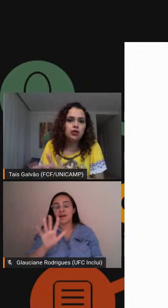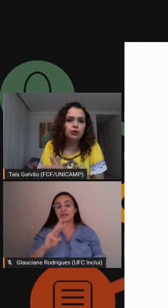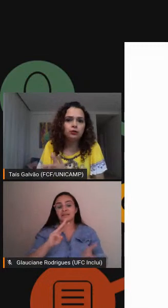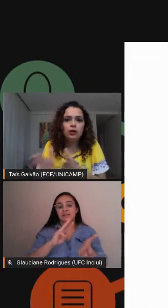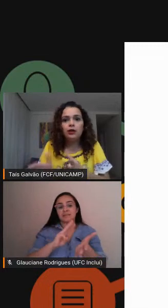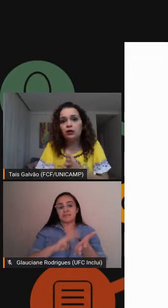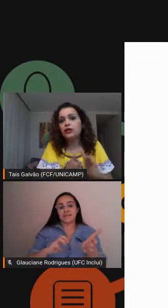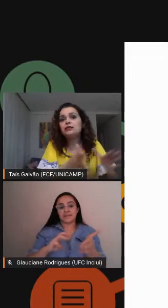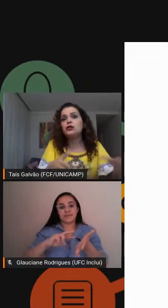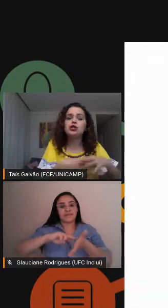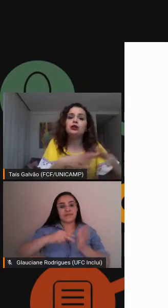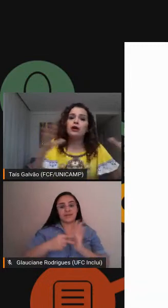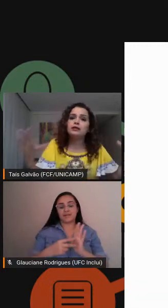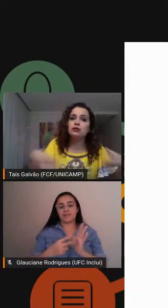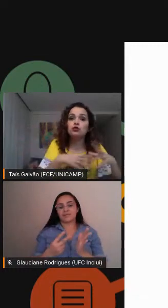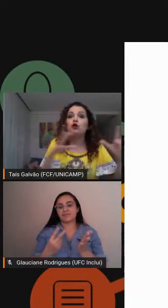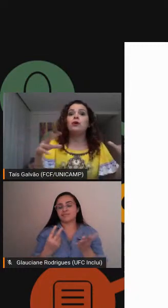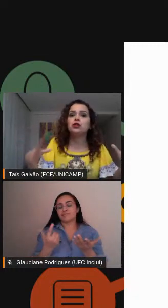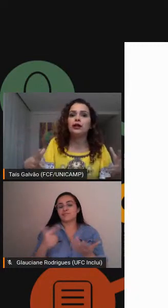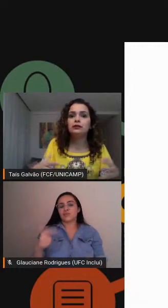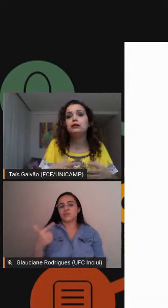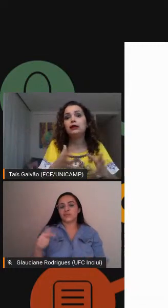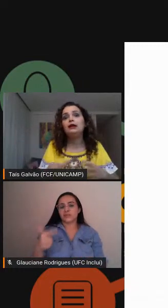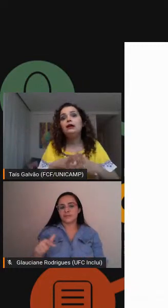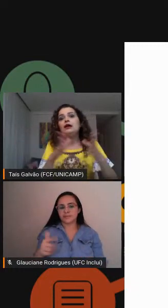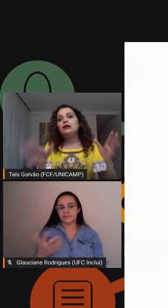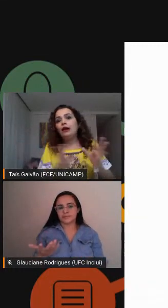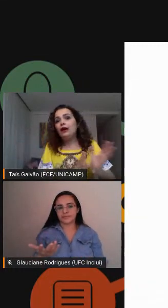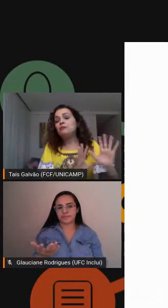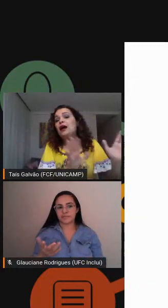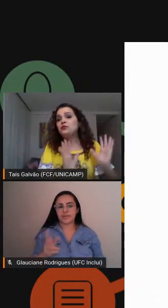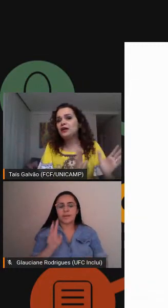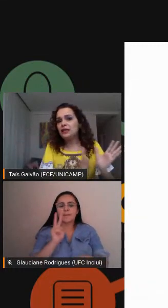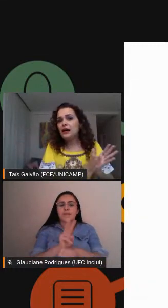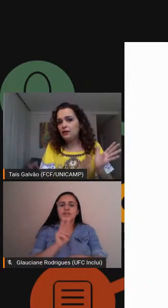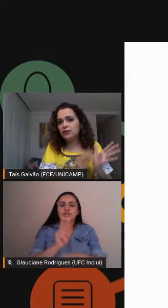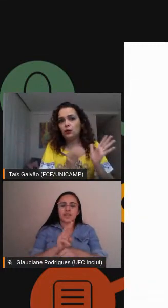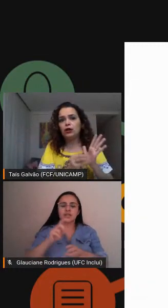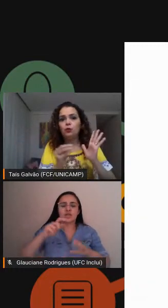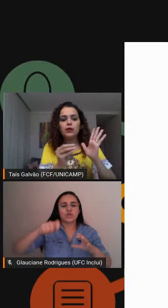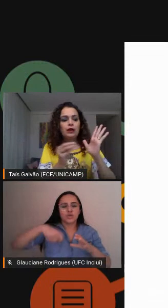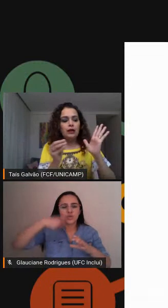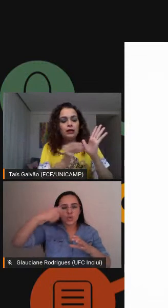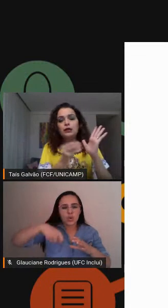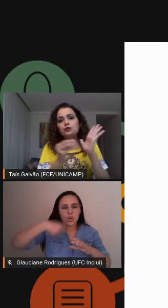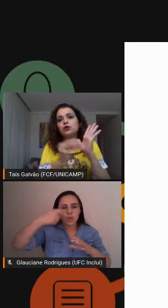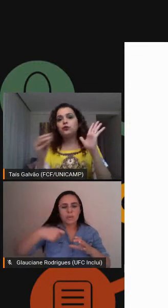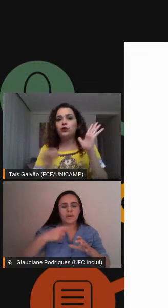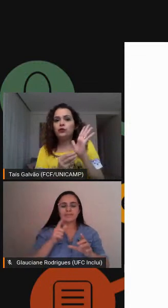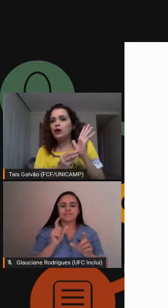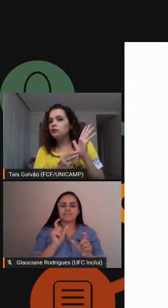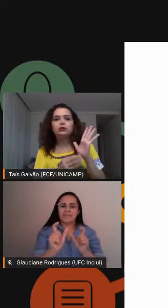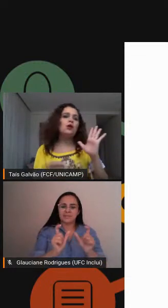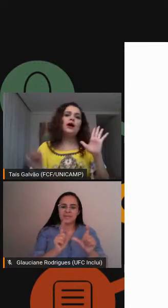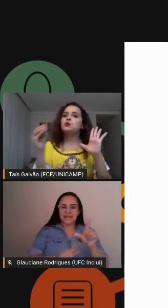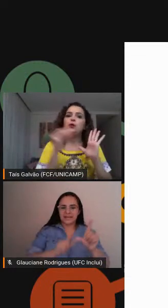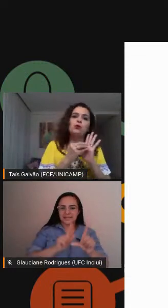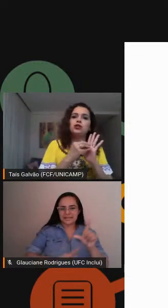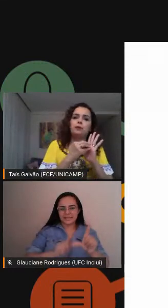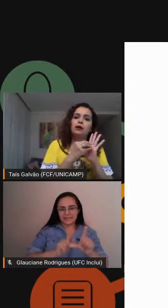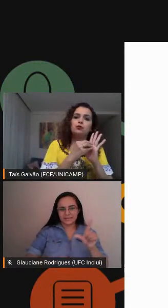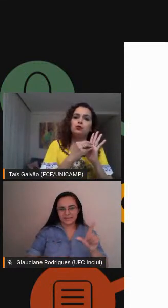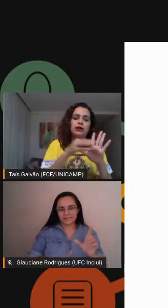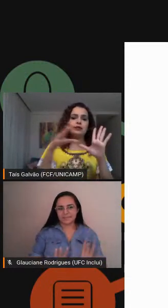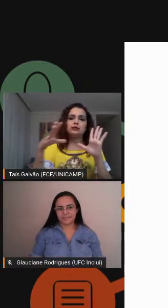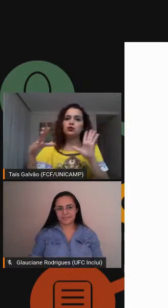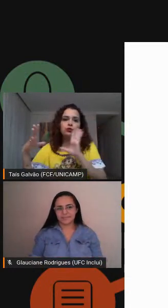tem sentido. Não tem sentido essa sopa de letrinha para fazer a revisão. Então, isso que foi feito não